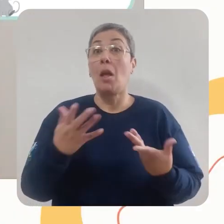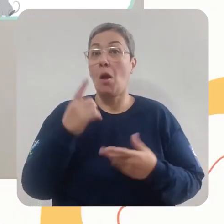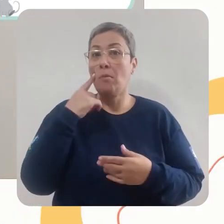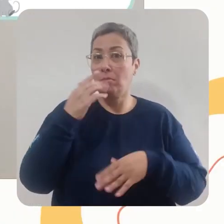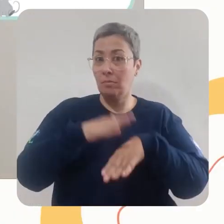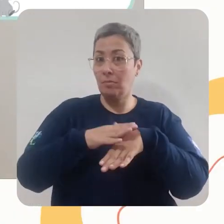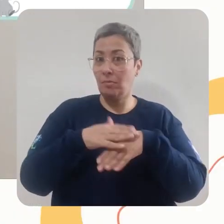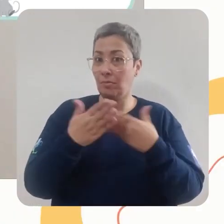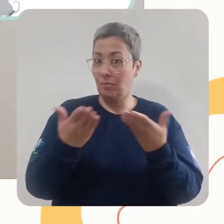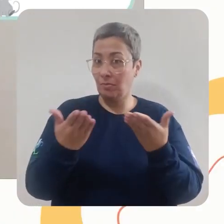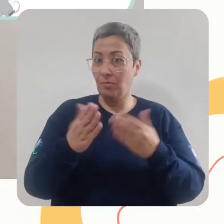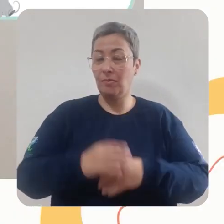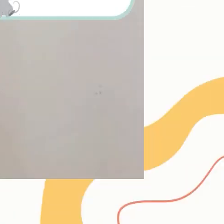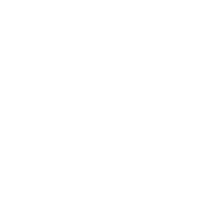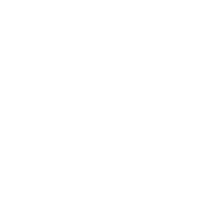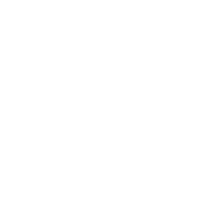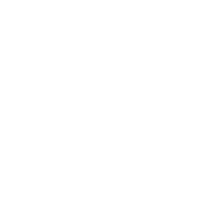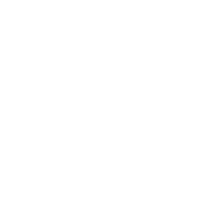Agora é sua vez.